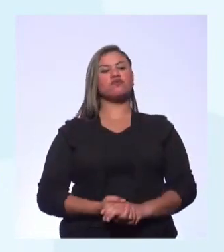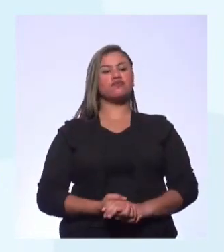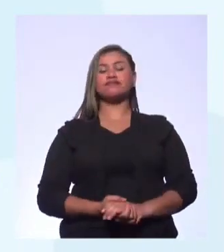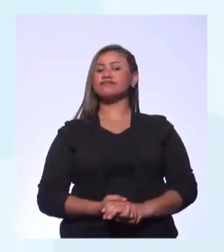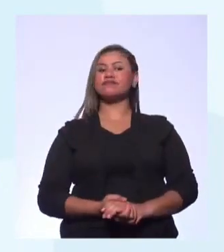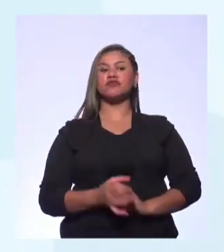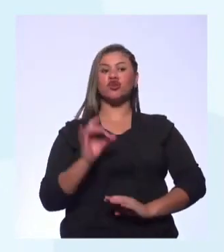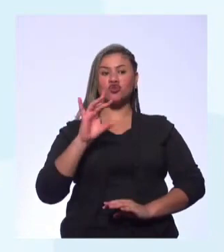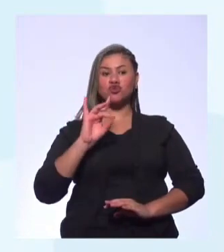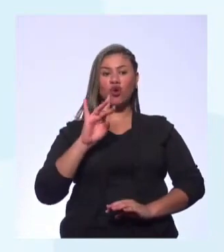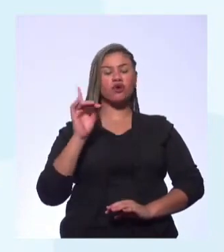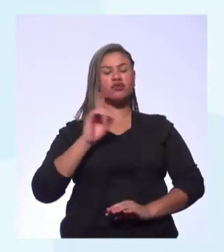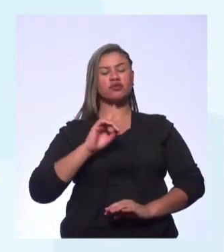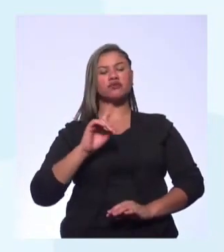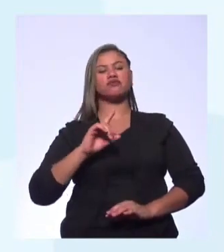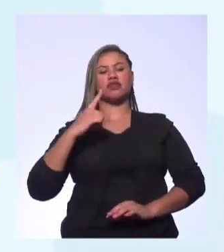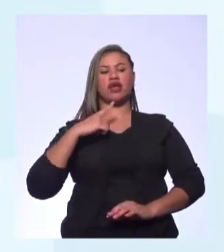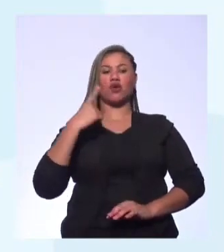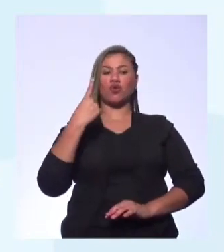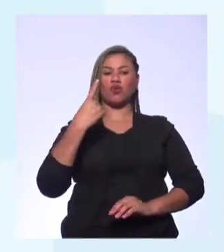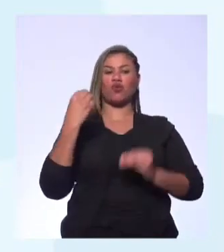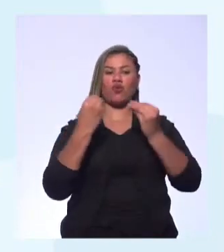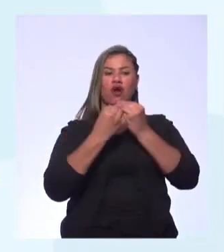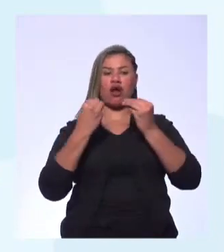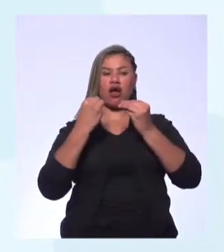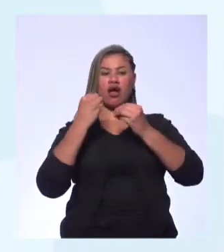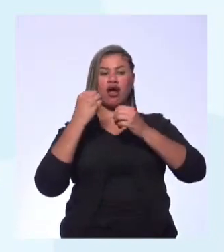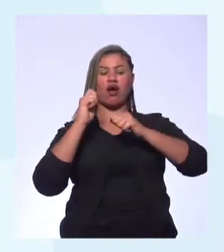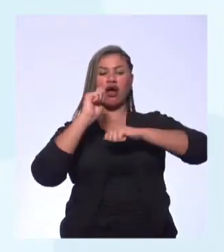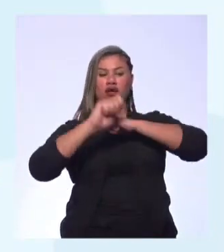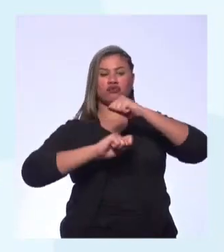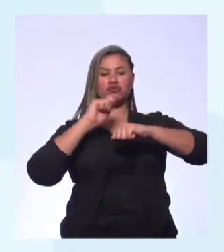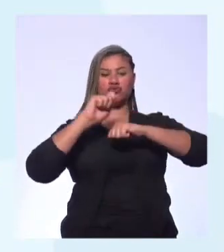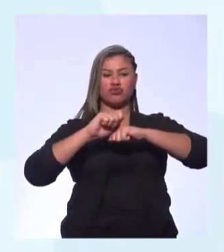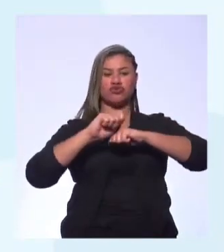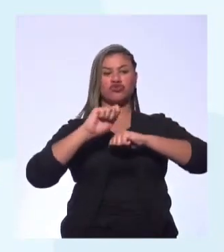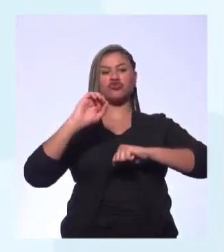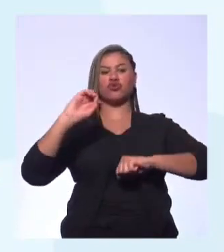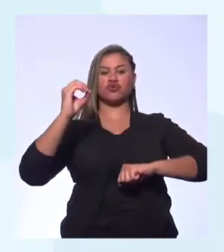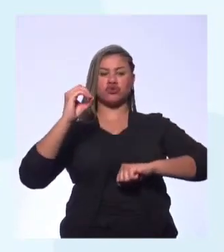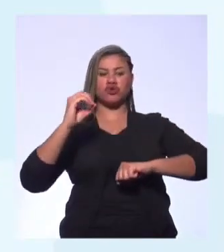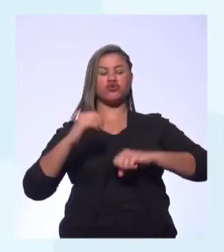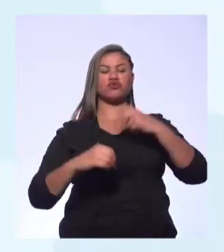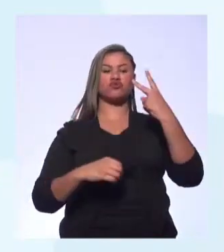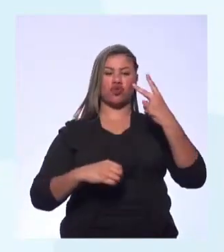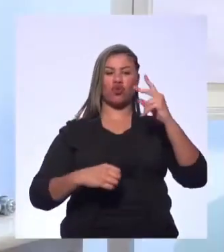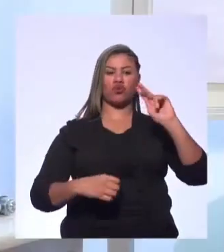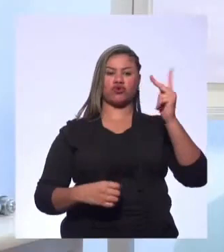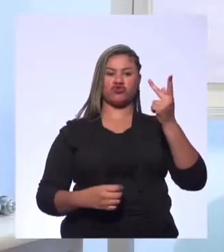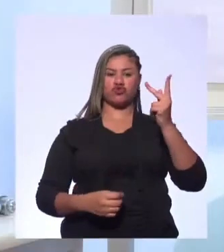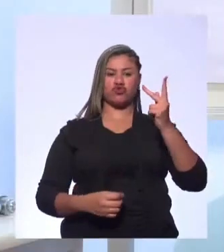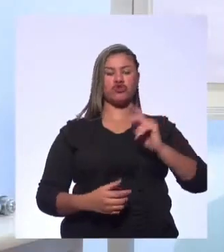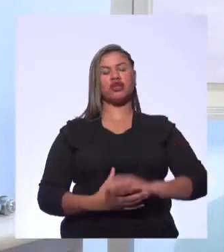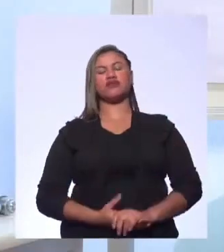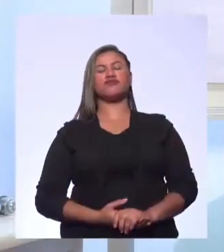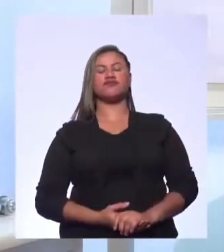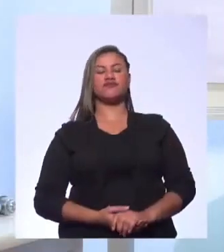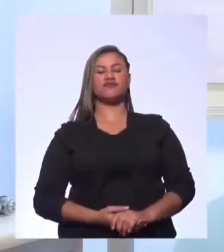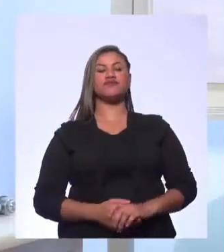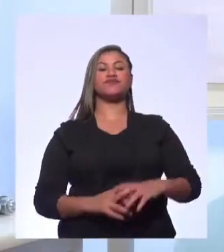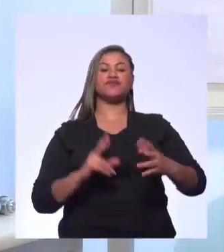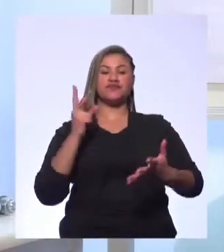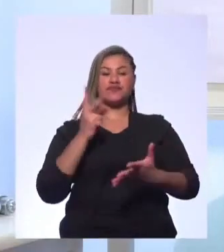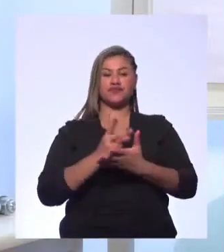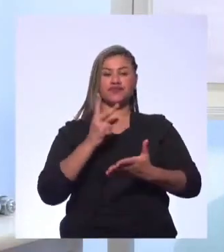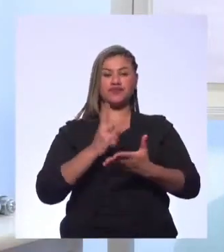Dalton. E sim, eu tenho um átomo de oxigênio e 2 de hidrogênio. Ali está a simbologia para vocês, né? Dando continuidade